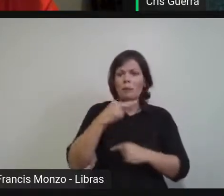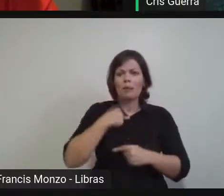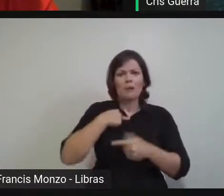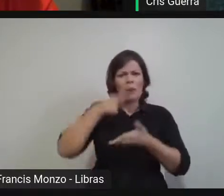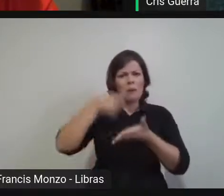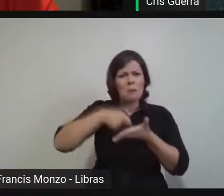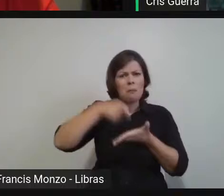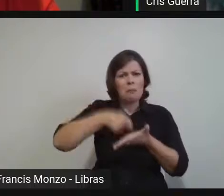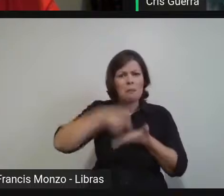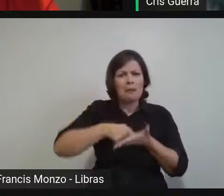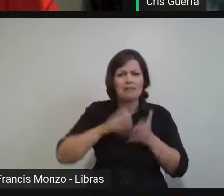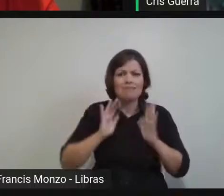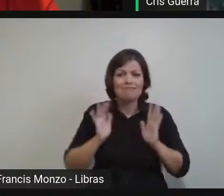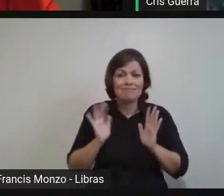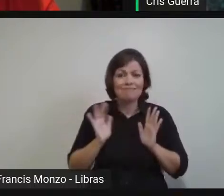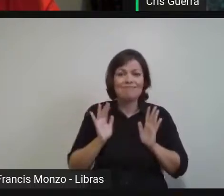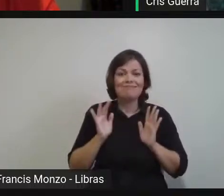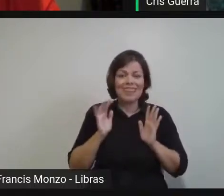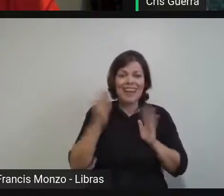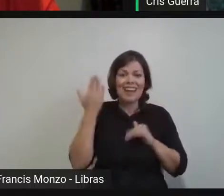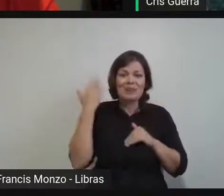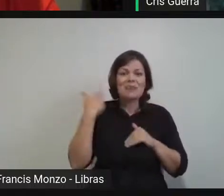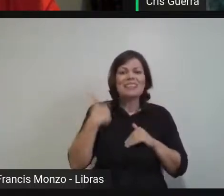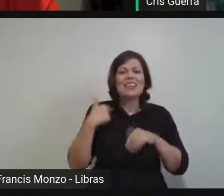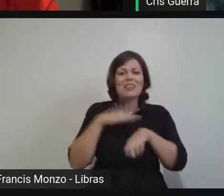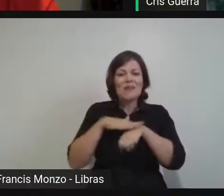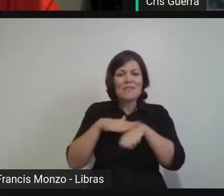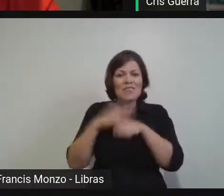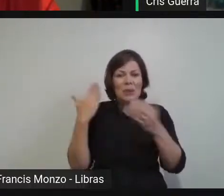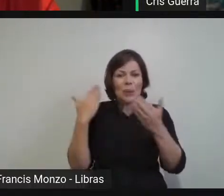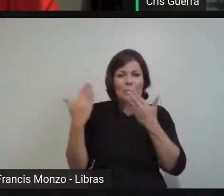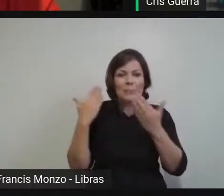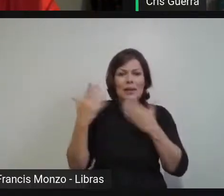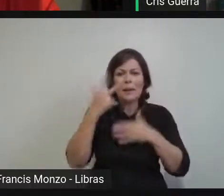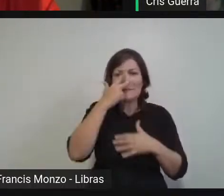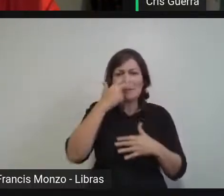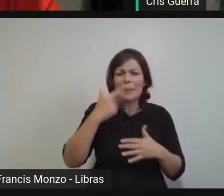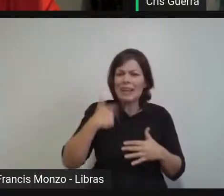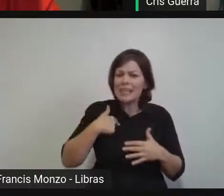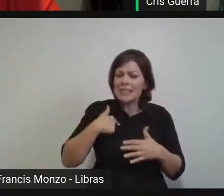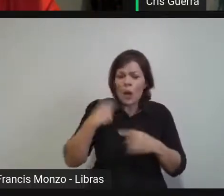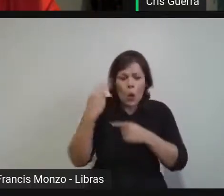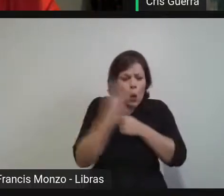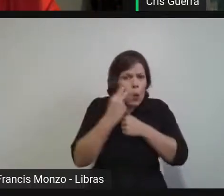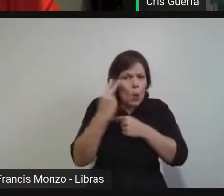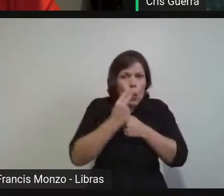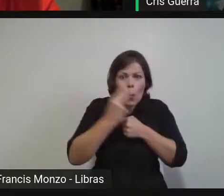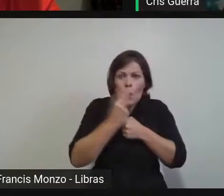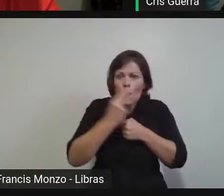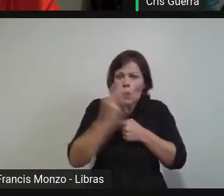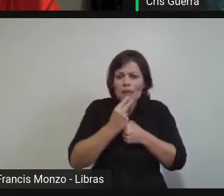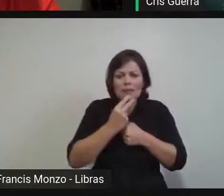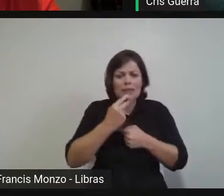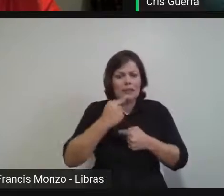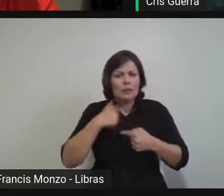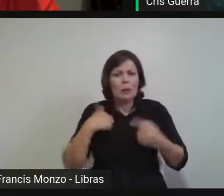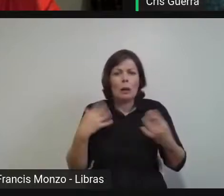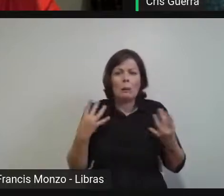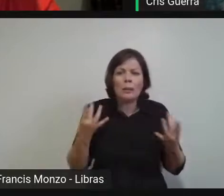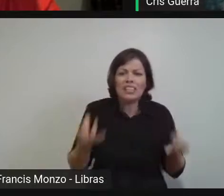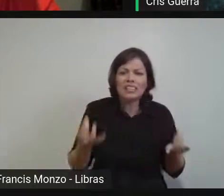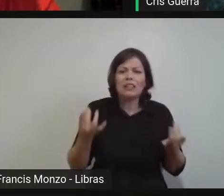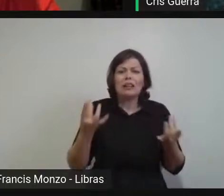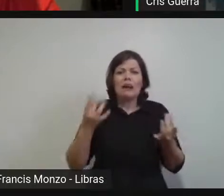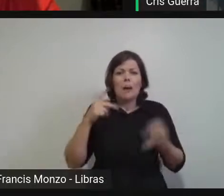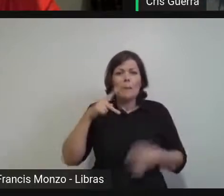estava conversando com a minha psicóloga e eu falei com ela assim, não, eu tô com tanto autocuidado, é meditação, é pilates, no final